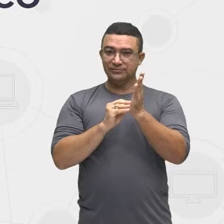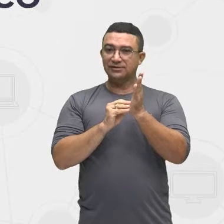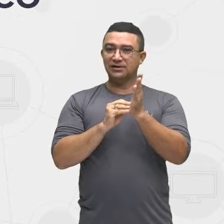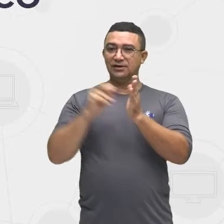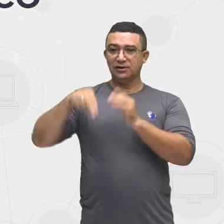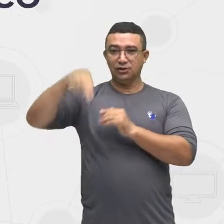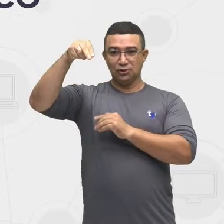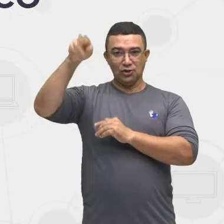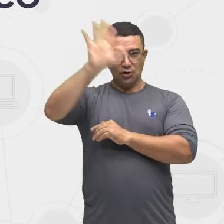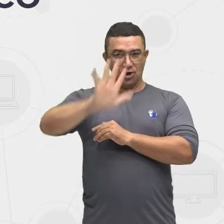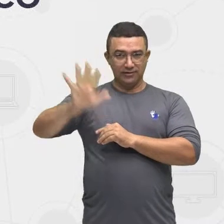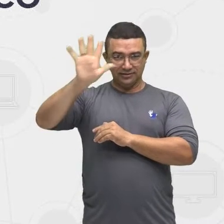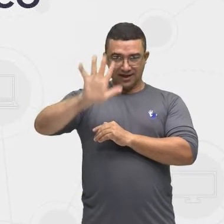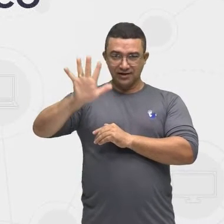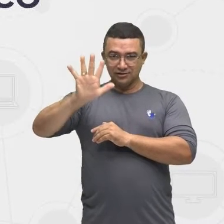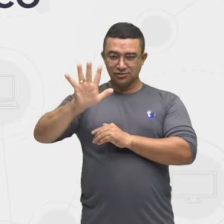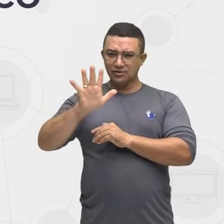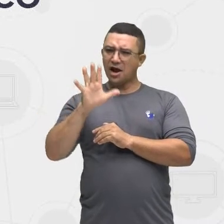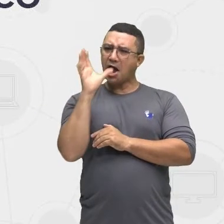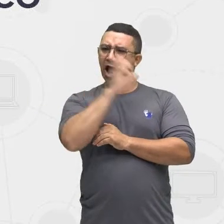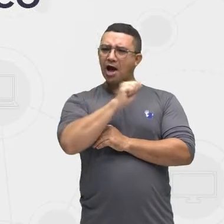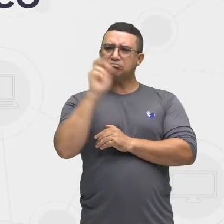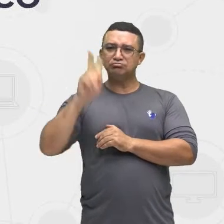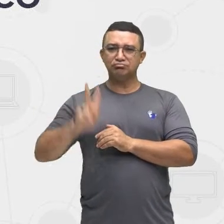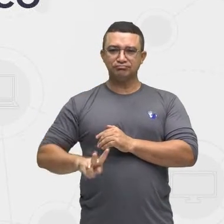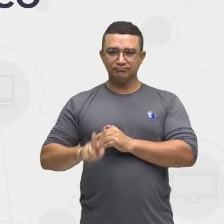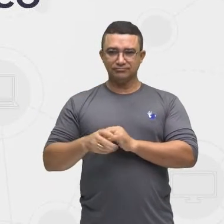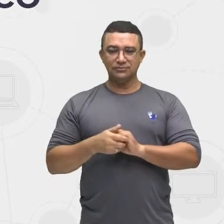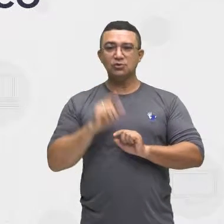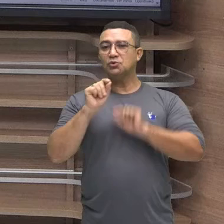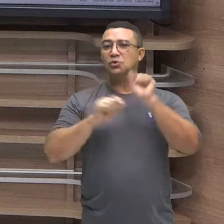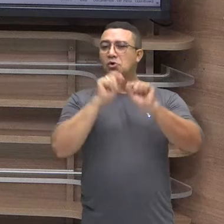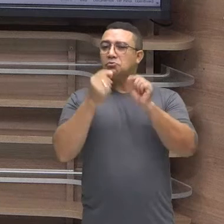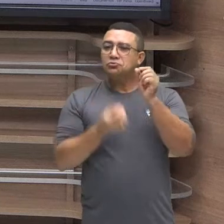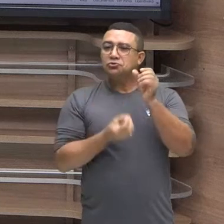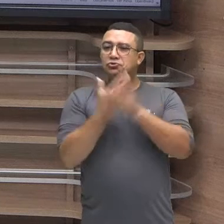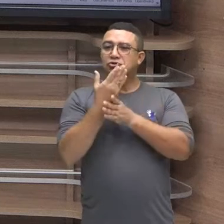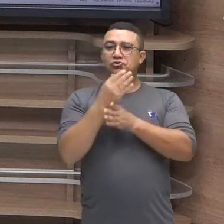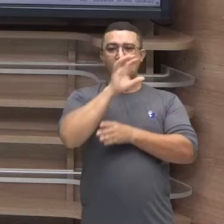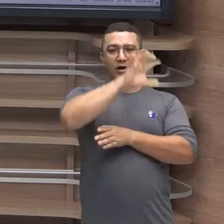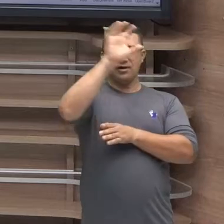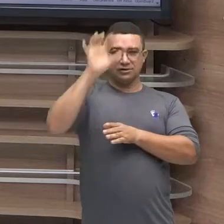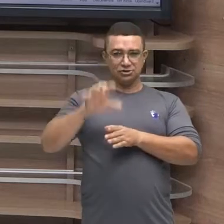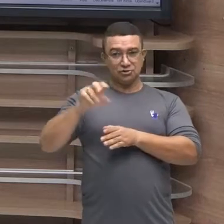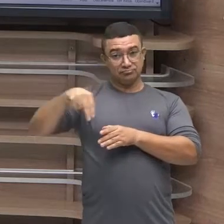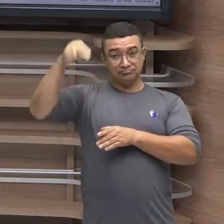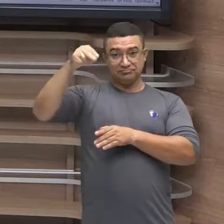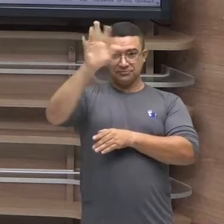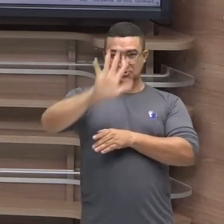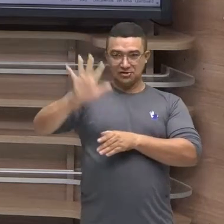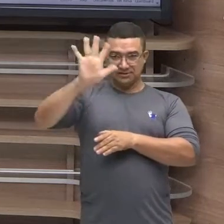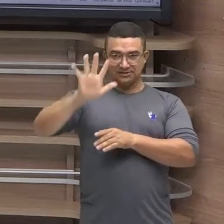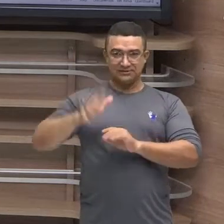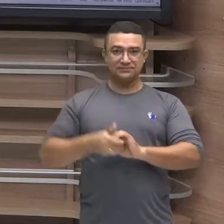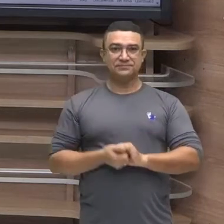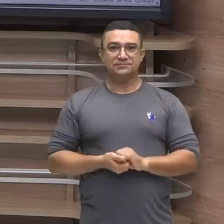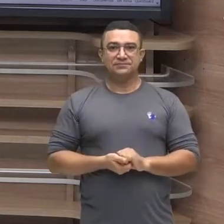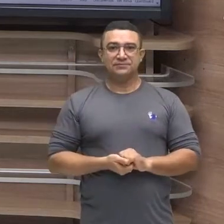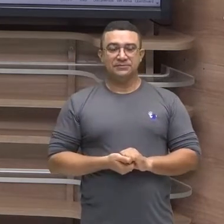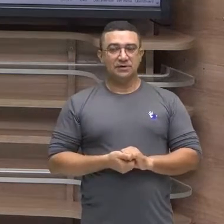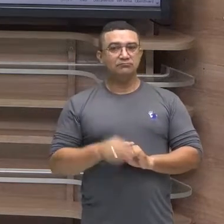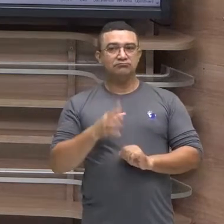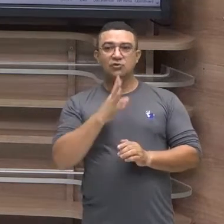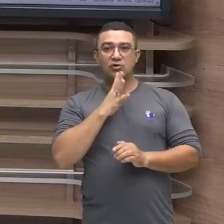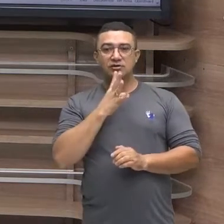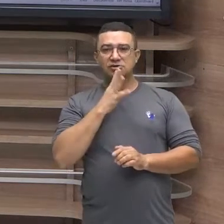o Nordeste, né? Um breve histórico aí sobre essa região. Então, nós vamos conhecer um pouco da